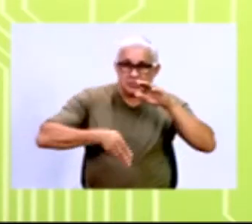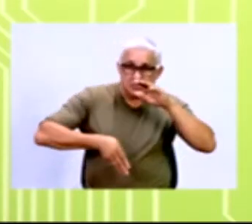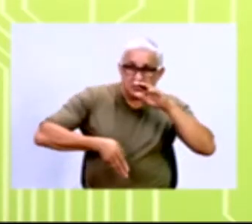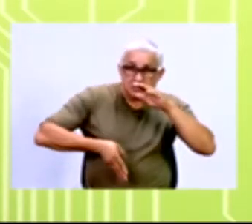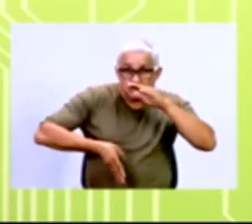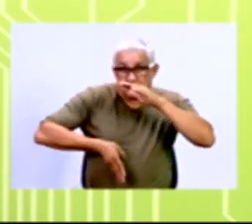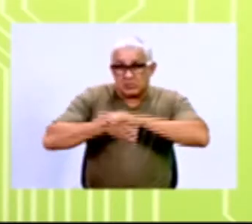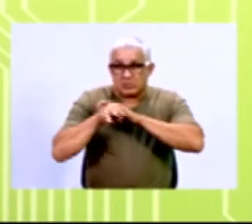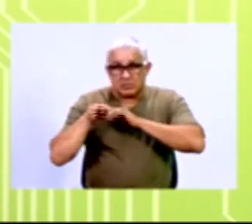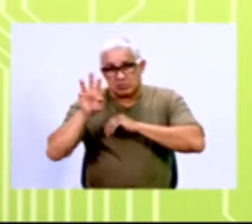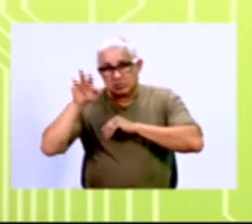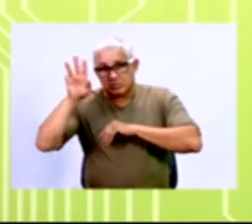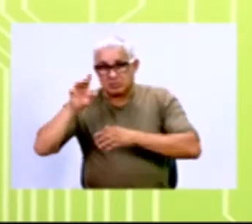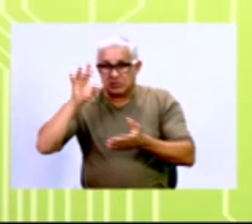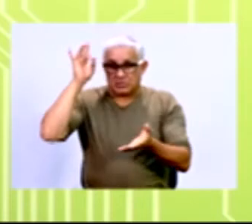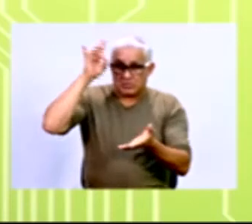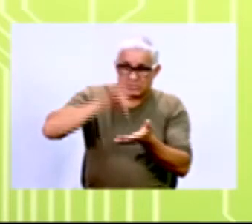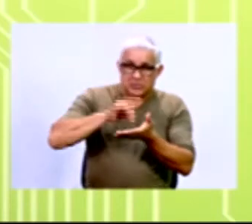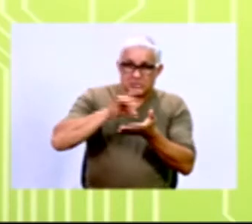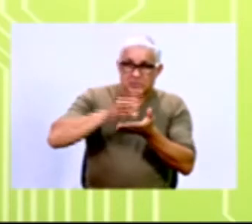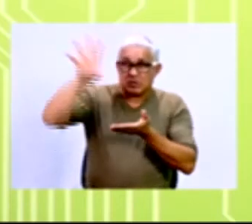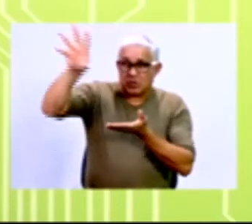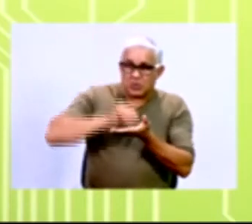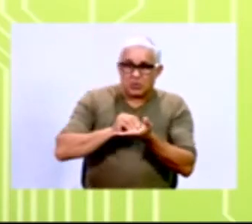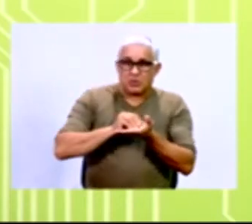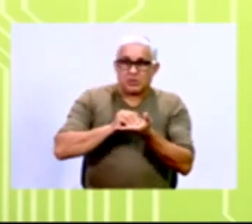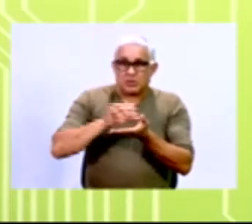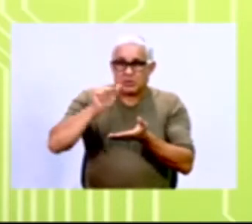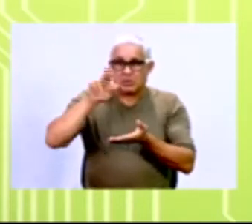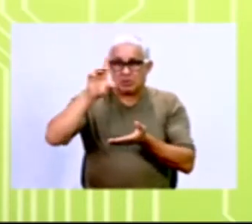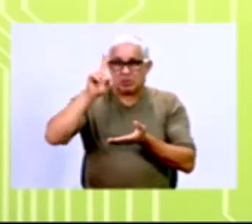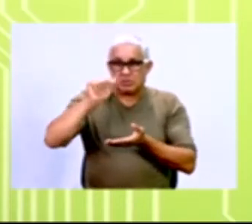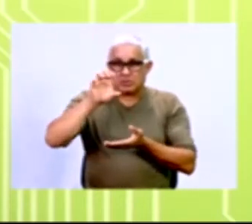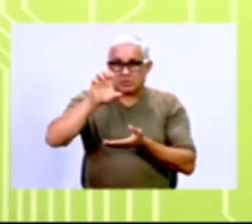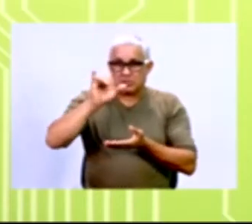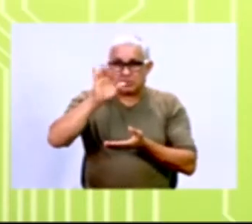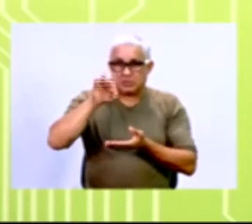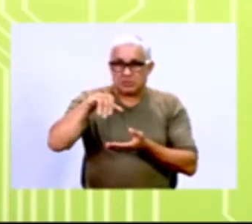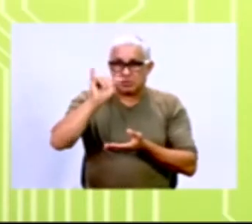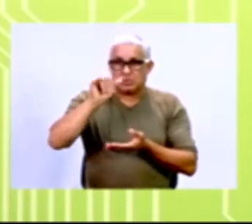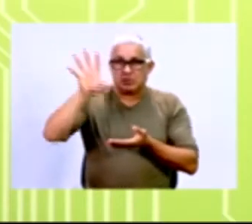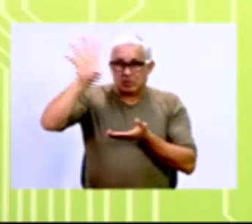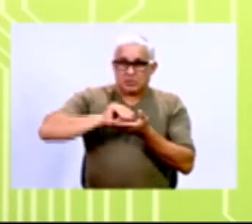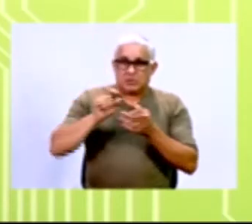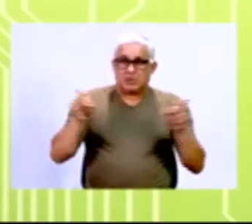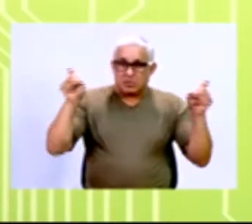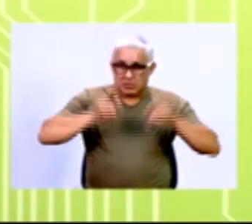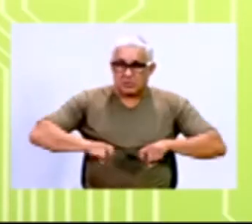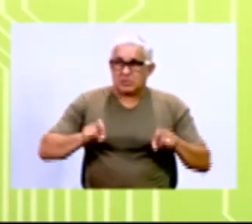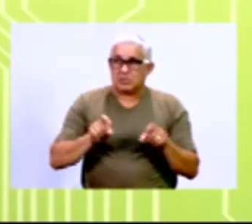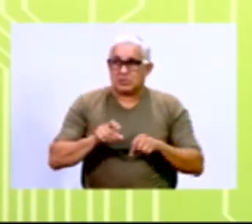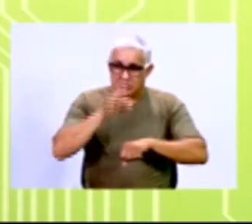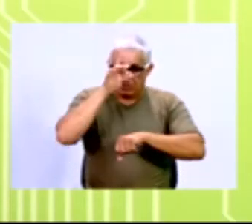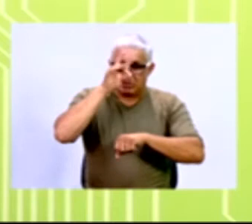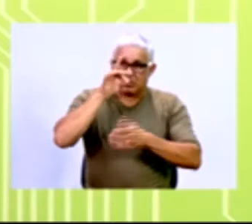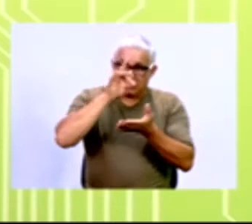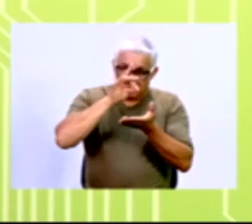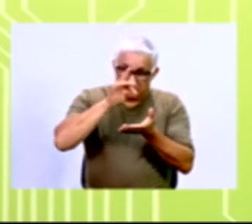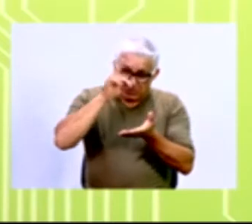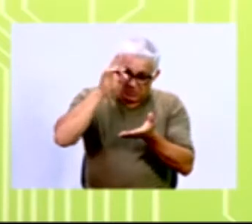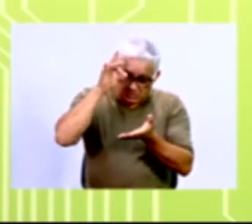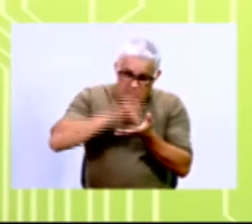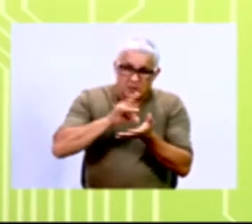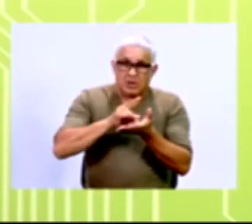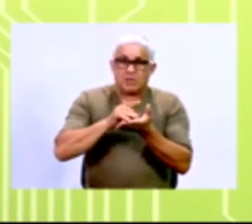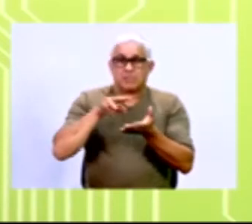para baixar o Audacity e instalar no computador de vocês. A outra coisa, mesmo no Audacity, no site oficial dele, como ele é